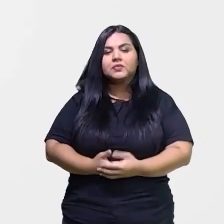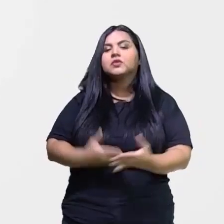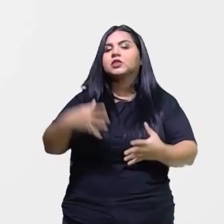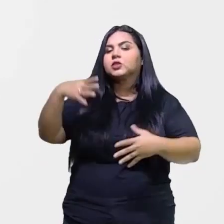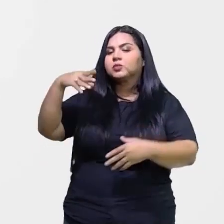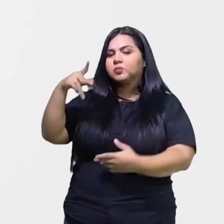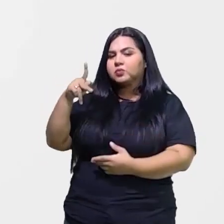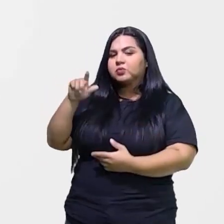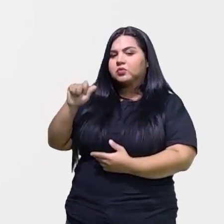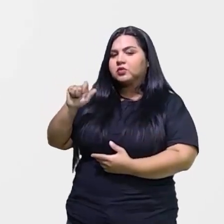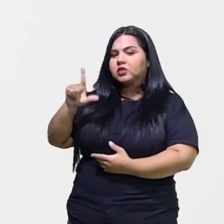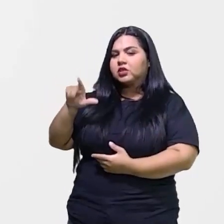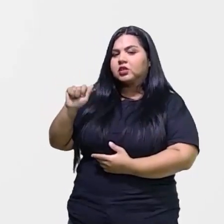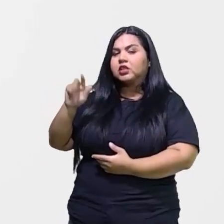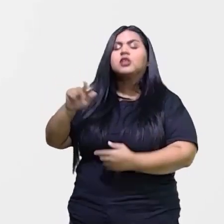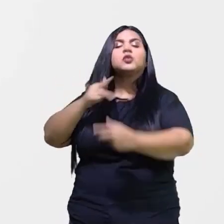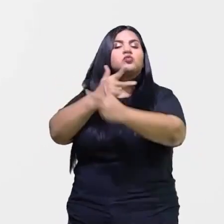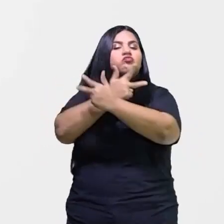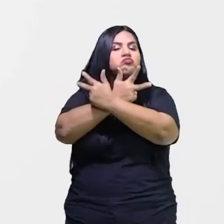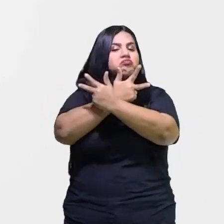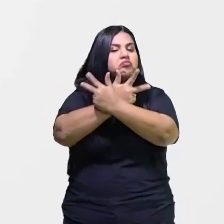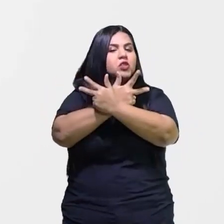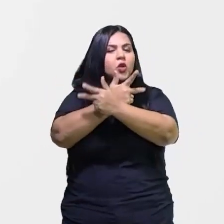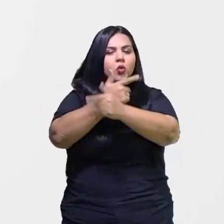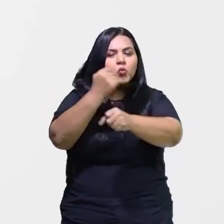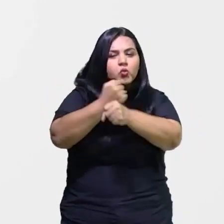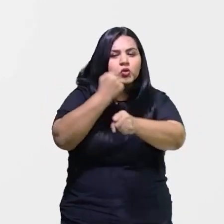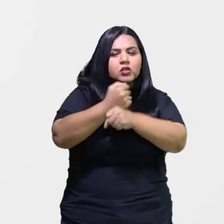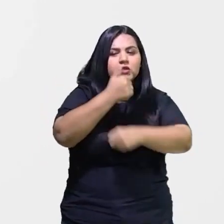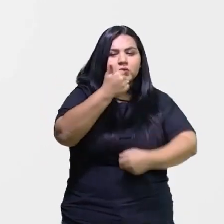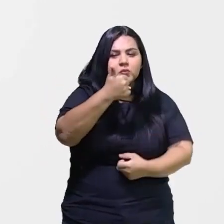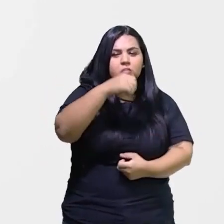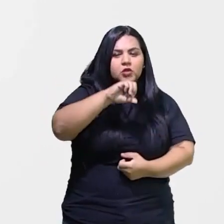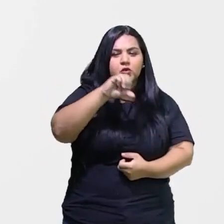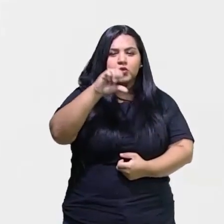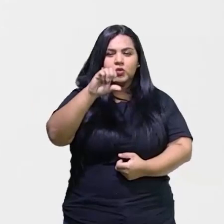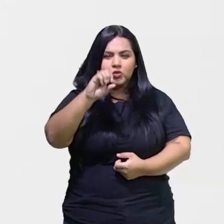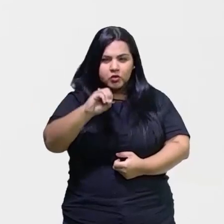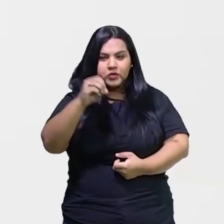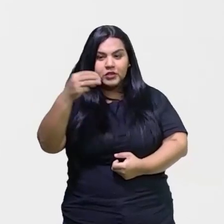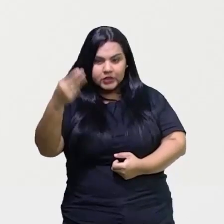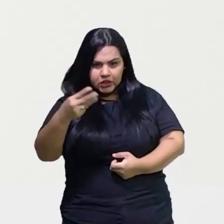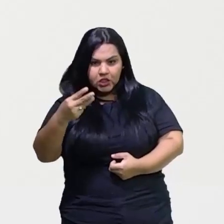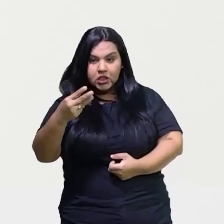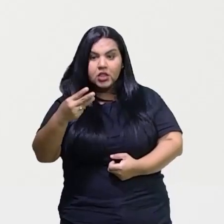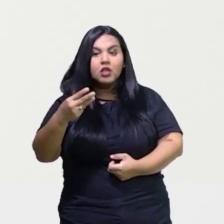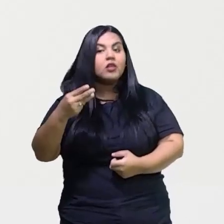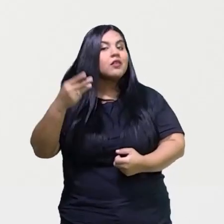Palácio Rio Negro, construído em 1903 para ser residência.